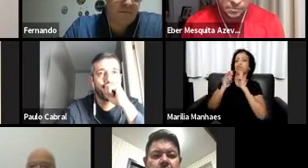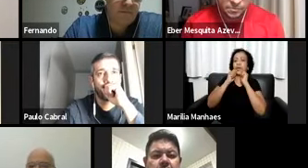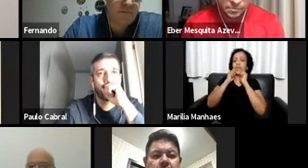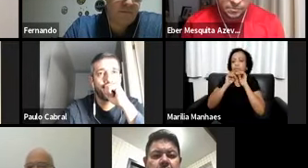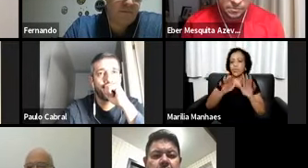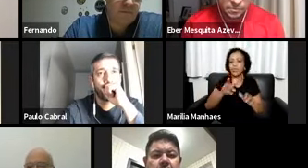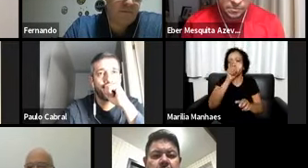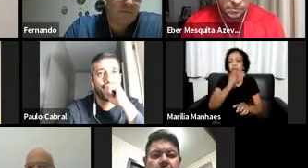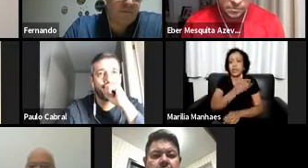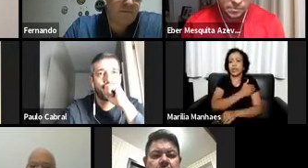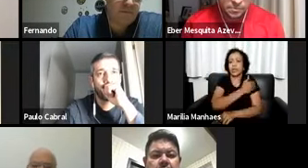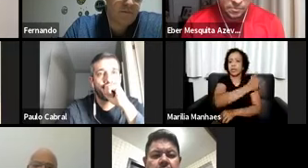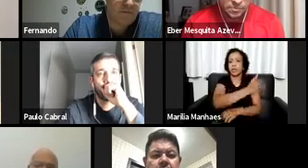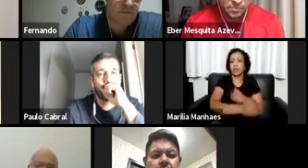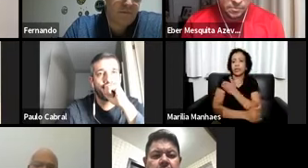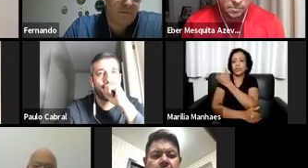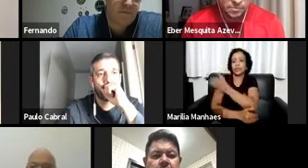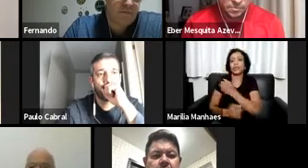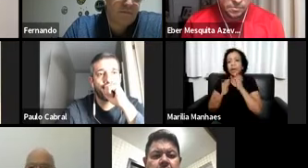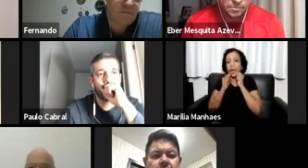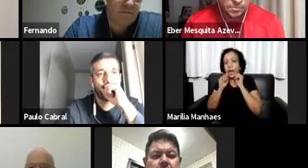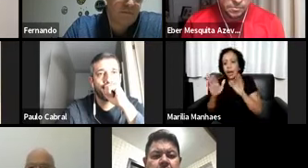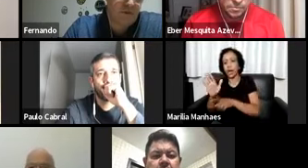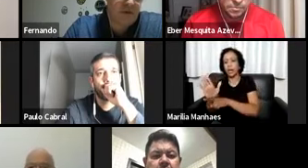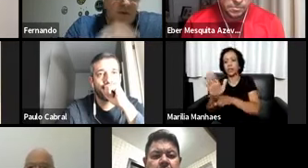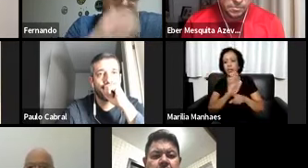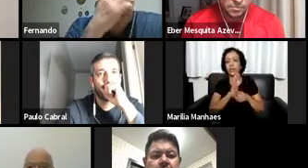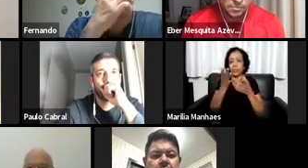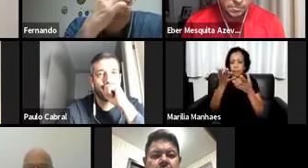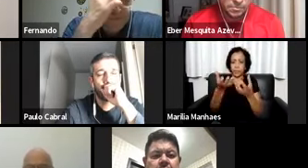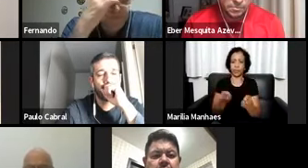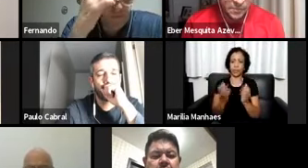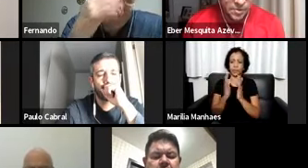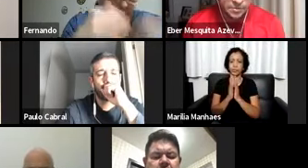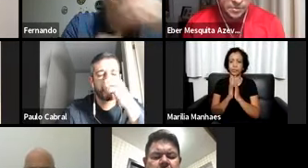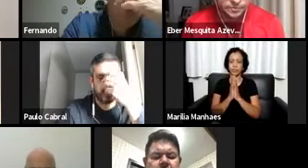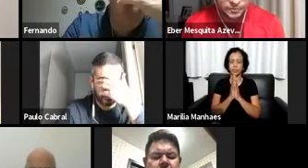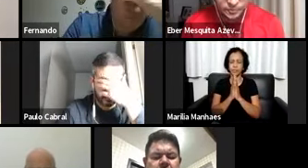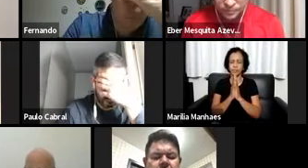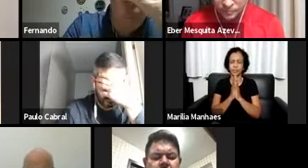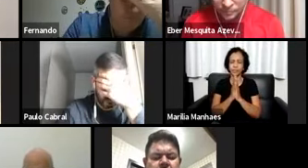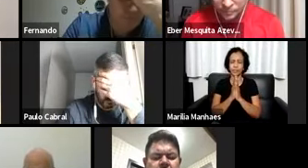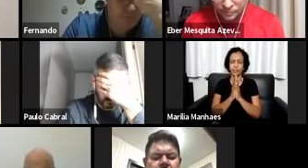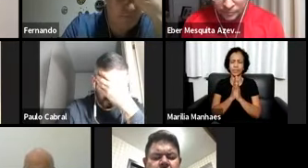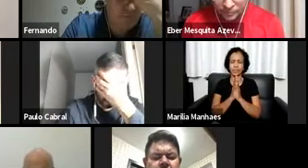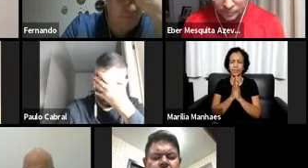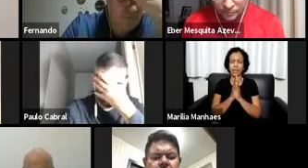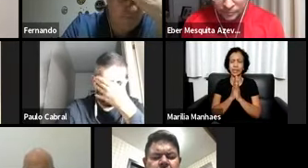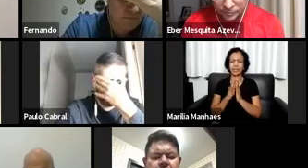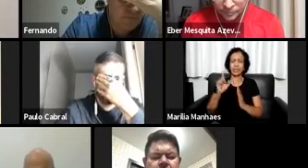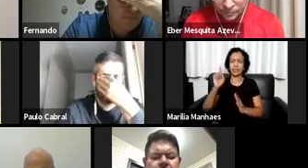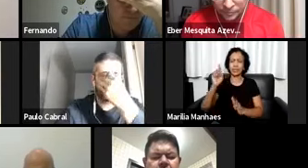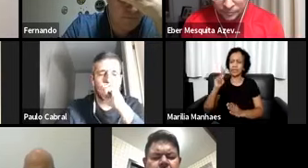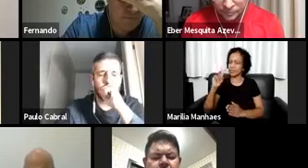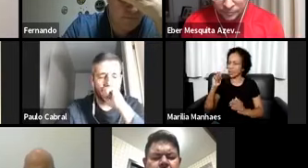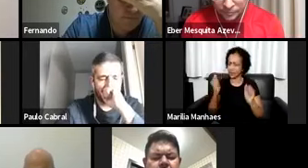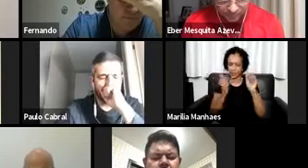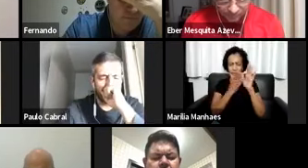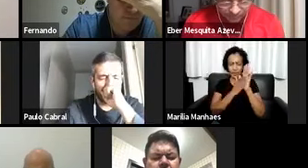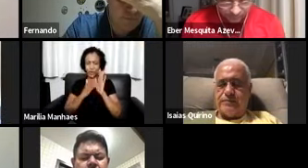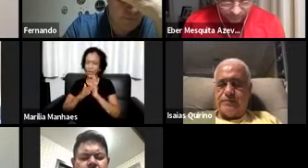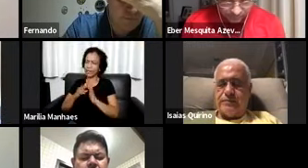que estão à nossa volta. Vamos orar. Senhor Deus, louvamos o teu nome, Pai, e